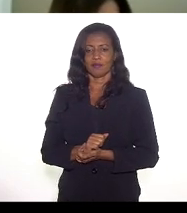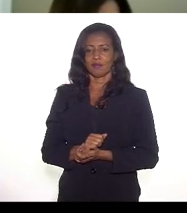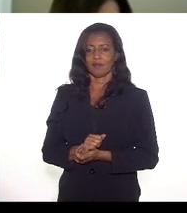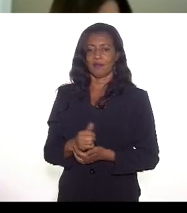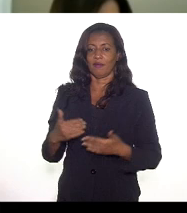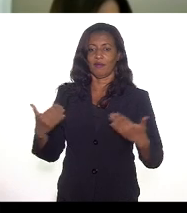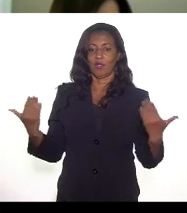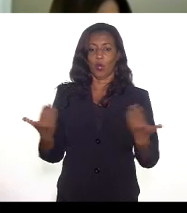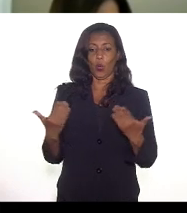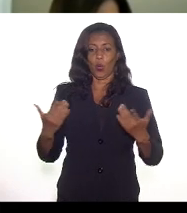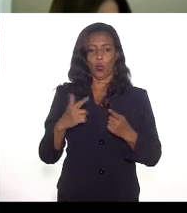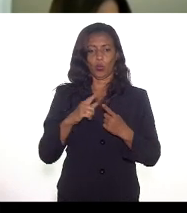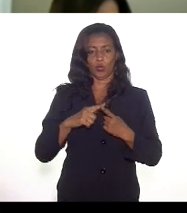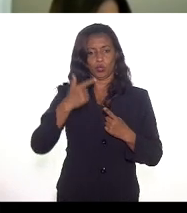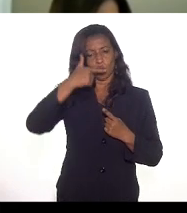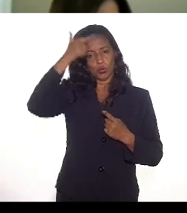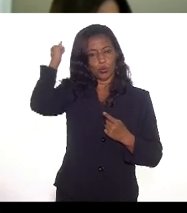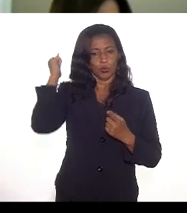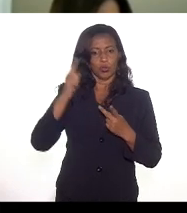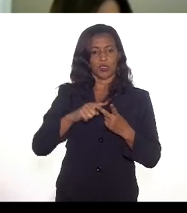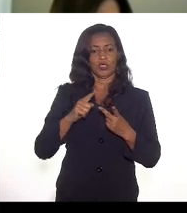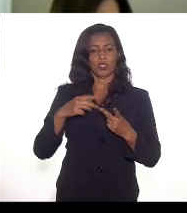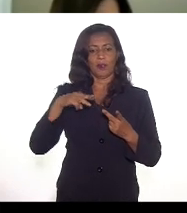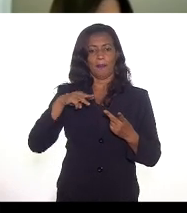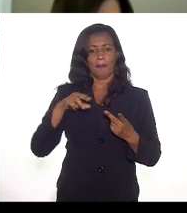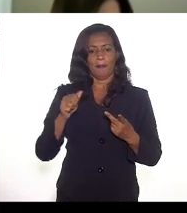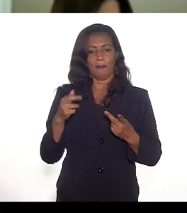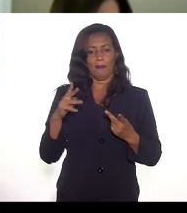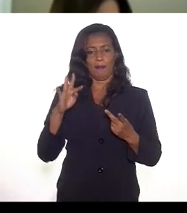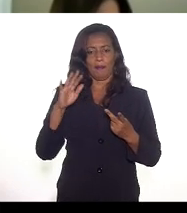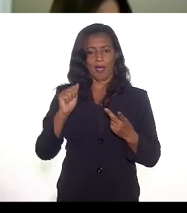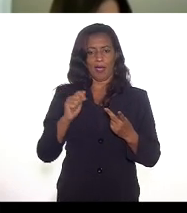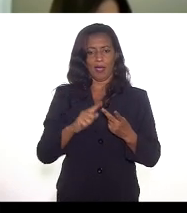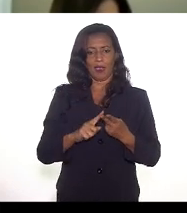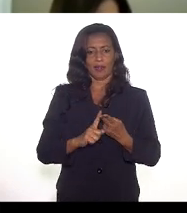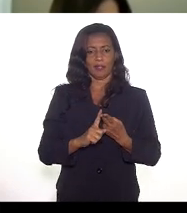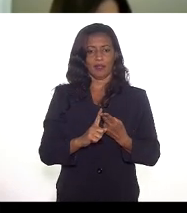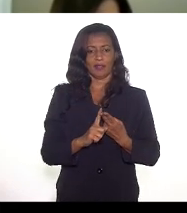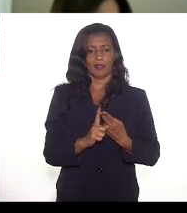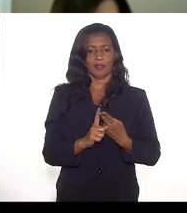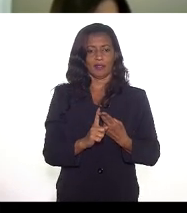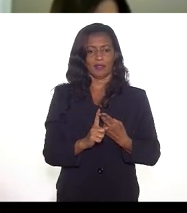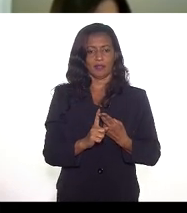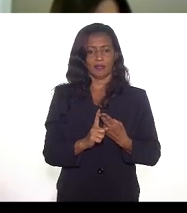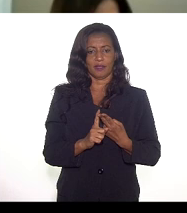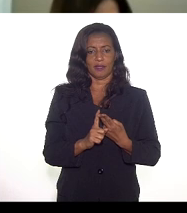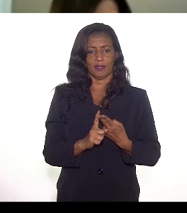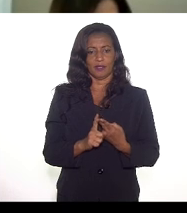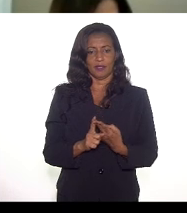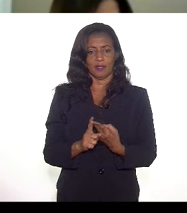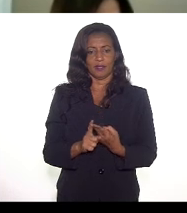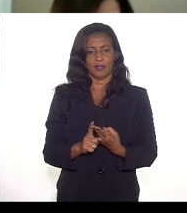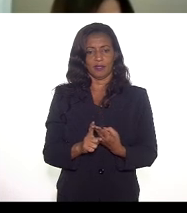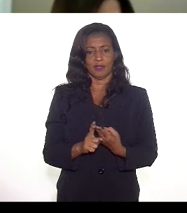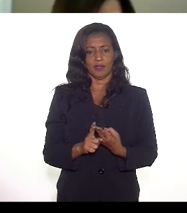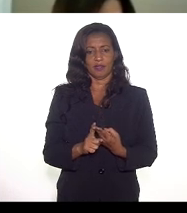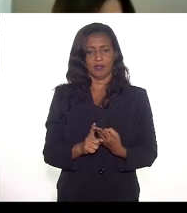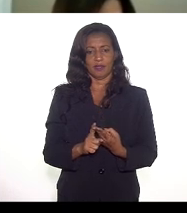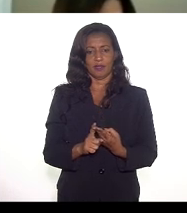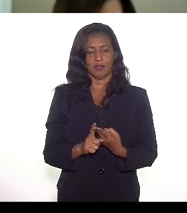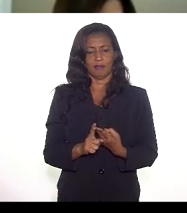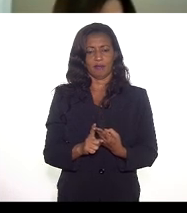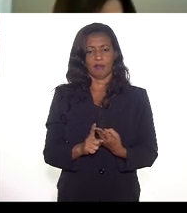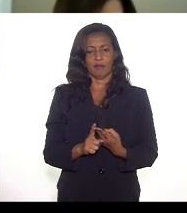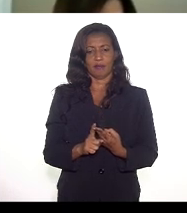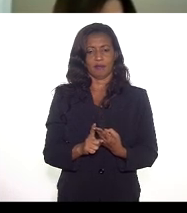Então, hoje estão inscritos deputado Luiz Marta Rocha. A Mônica quer hoje ou amanhã, Mônica? Eu tinha falado amanhã. Ok.